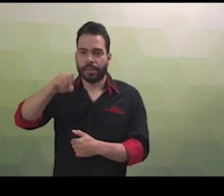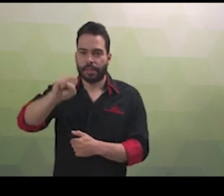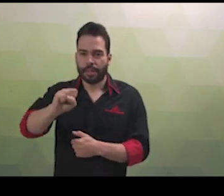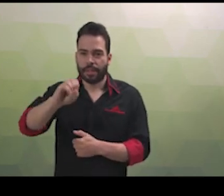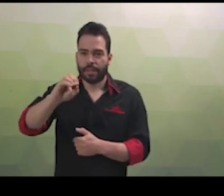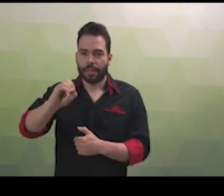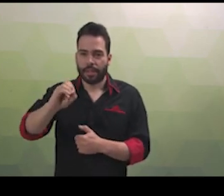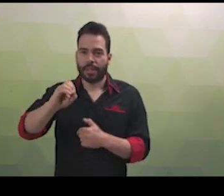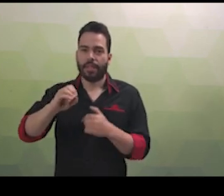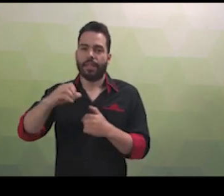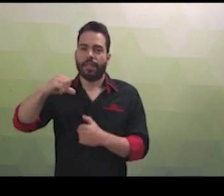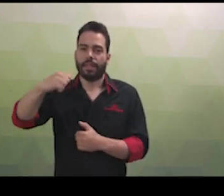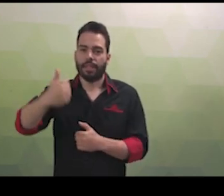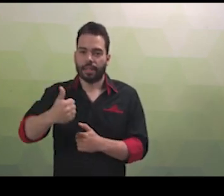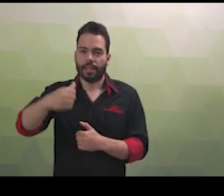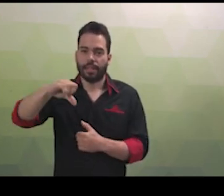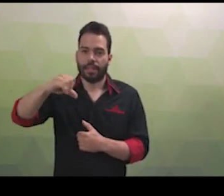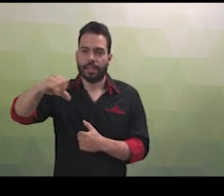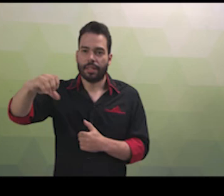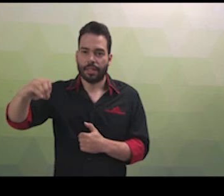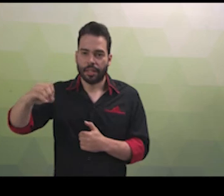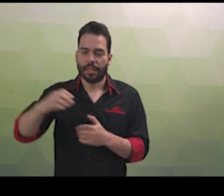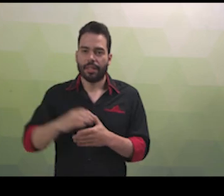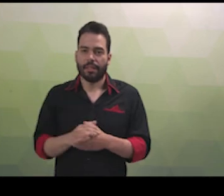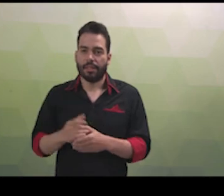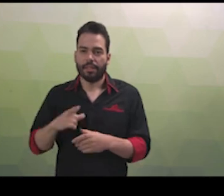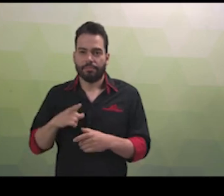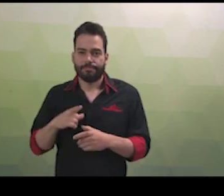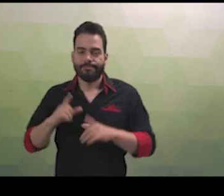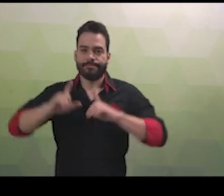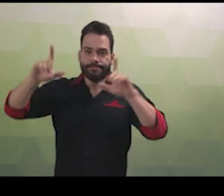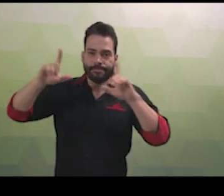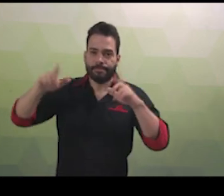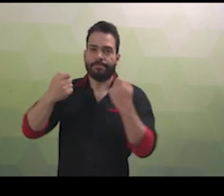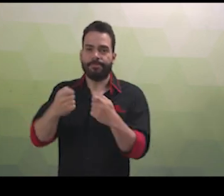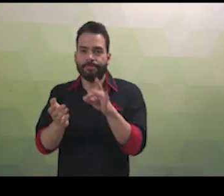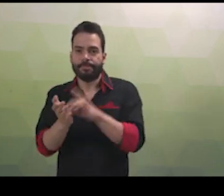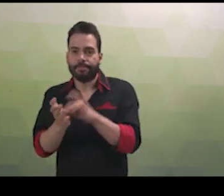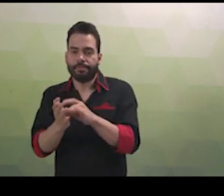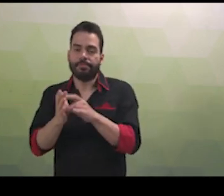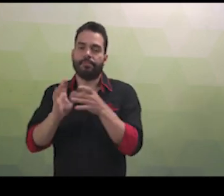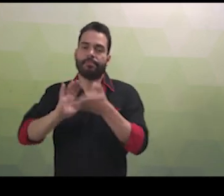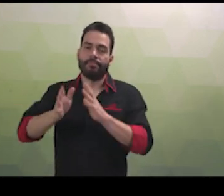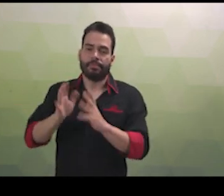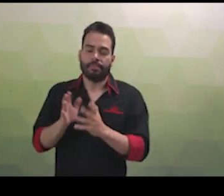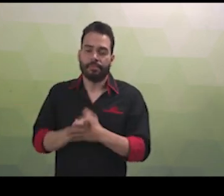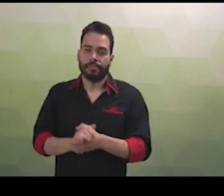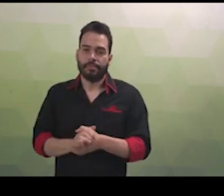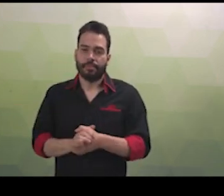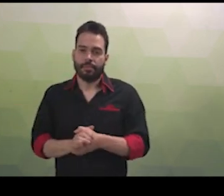anos 1990, quando engendrou uma campanha nacional pela oficialização da língua de sinais no nosso